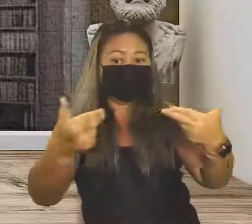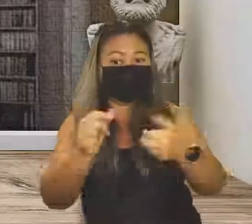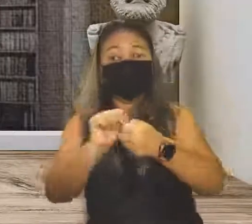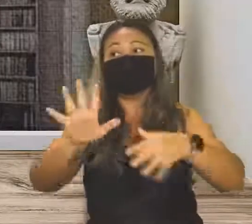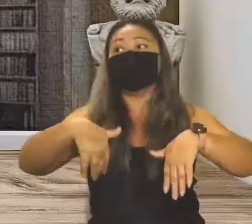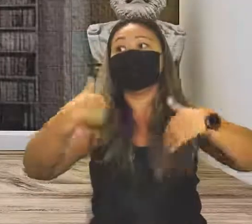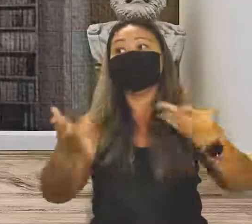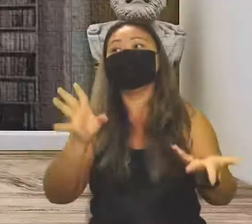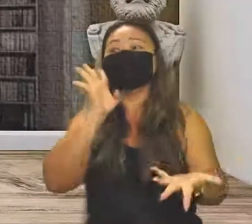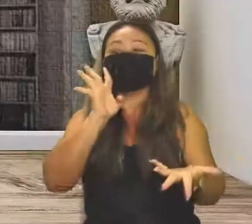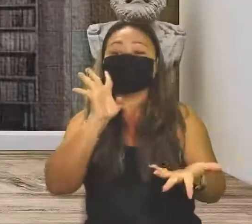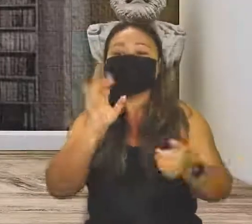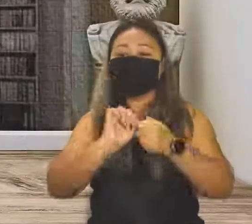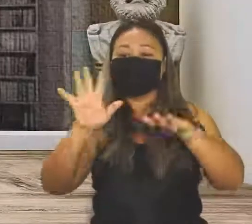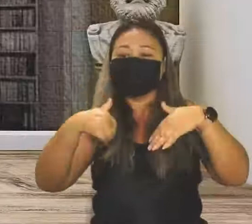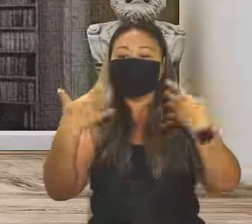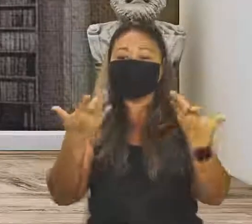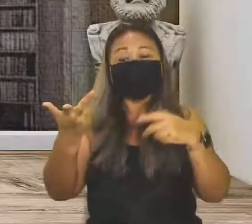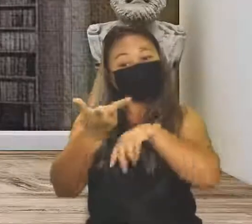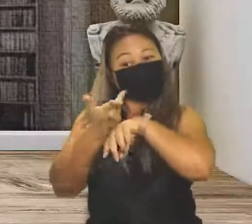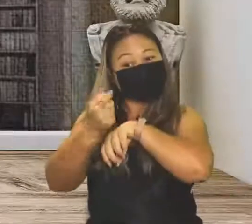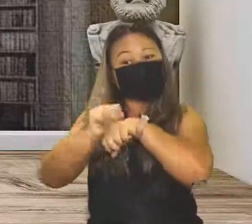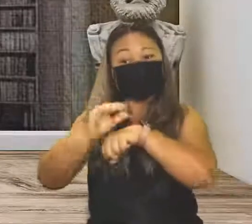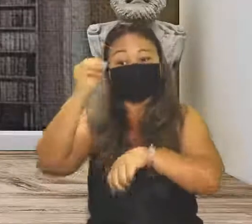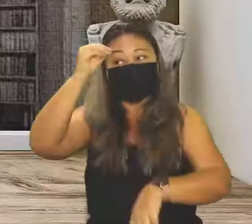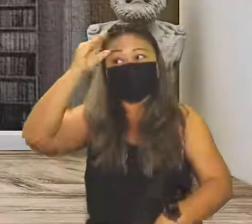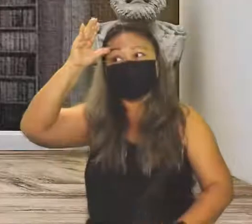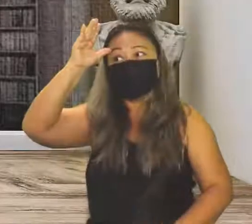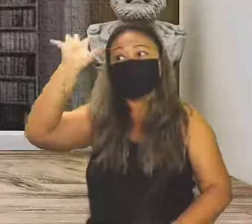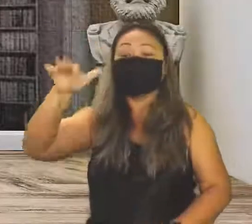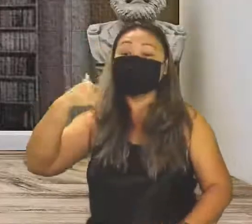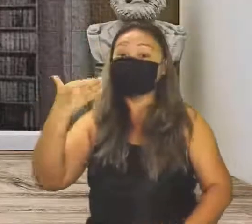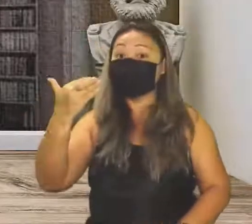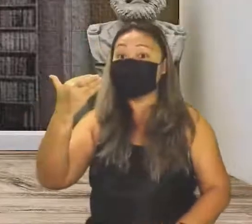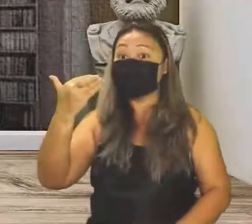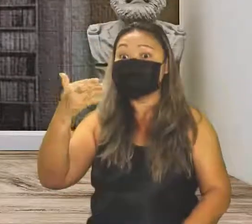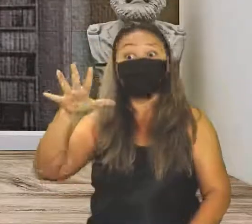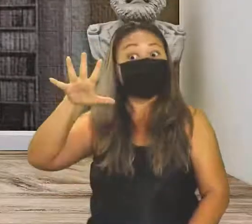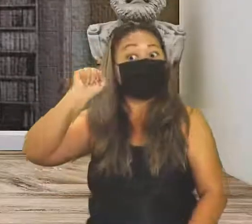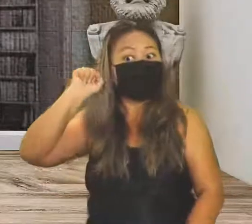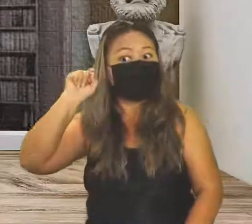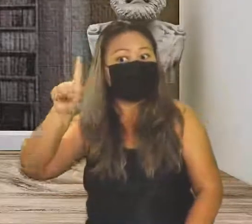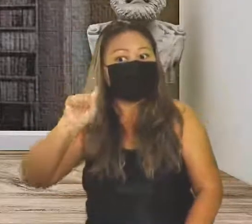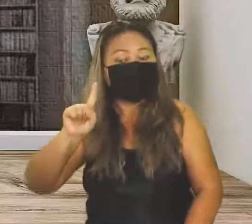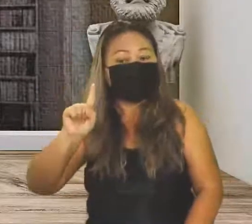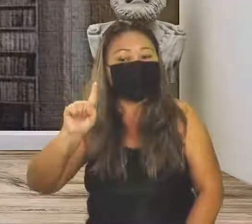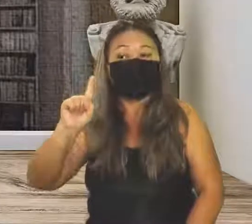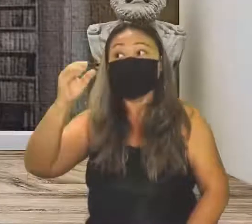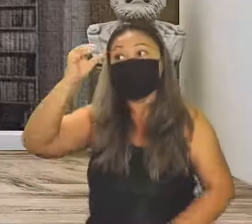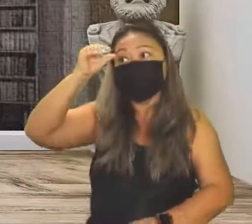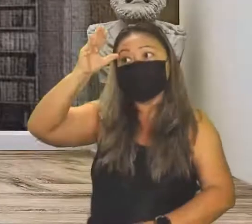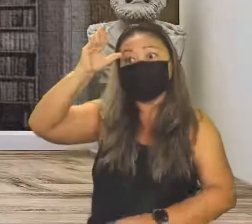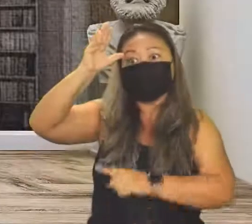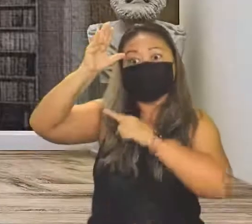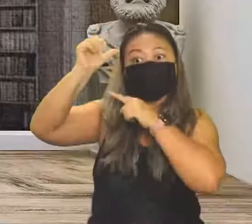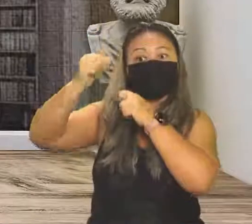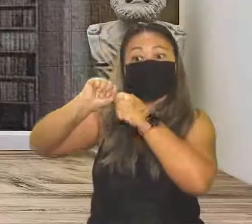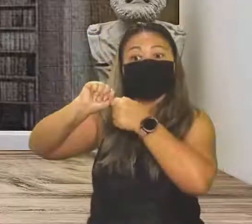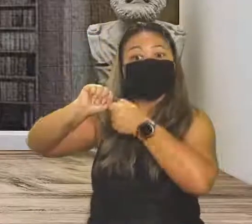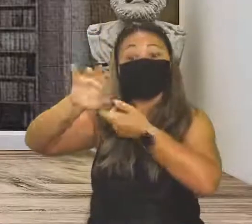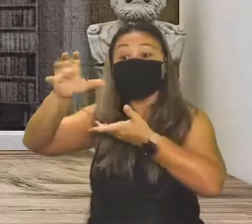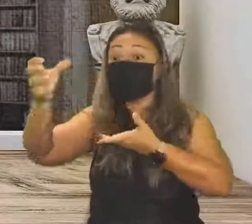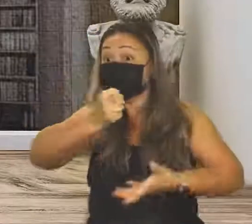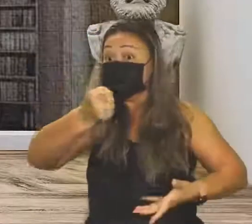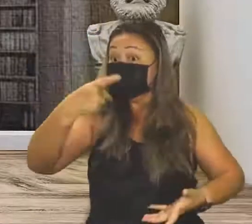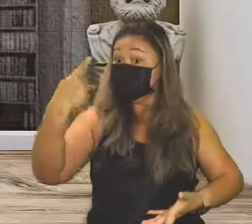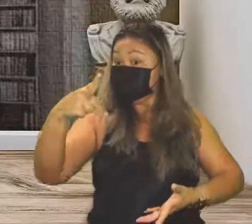Então é muito legal você buscar. O conhecimento, veja bem, ouça-me. O conhecimento é a única coisa que ninguém tira de